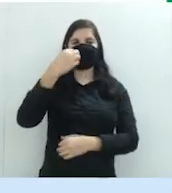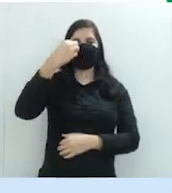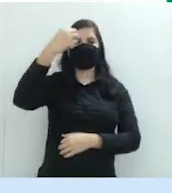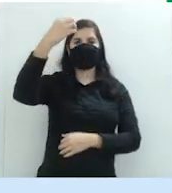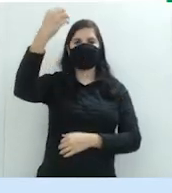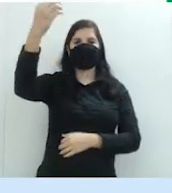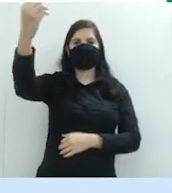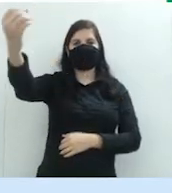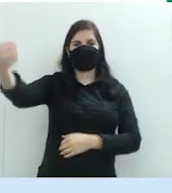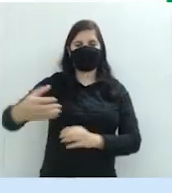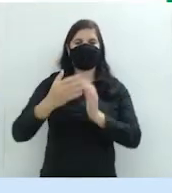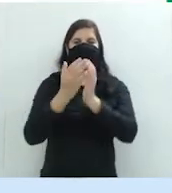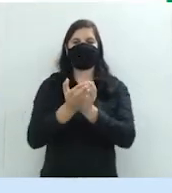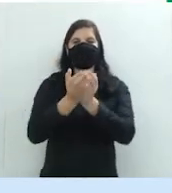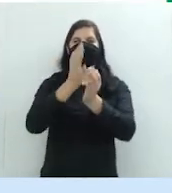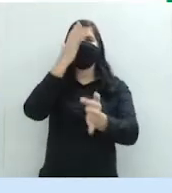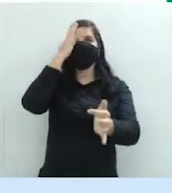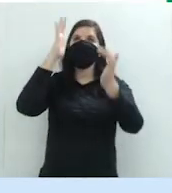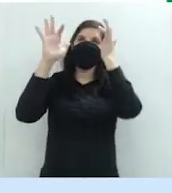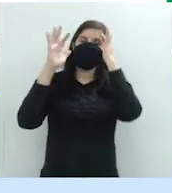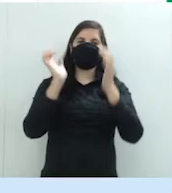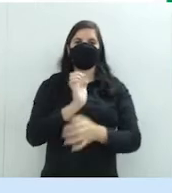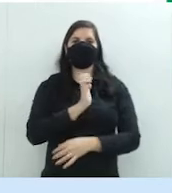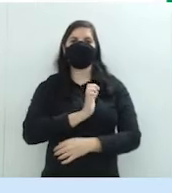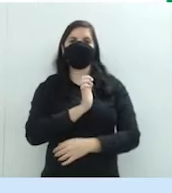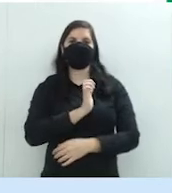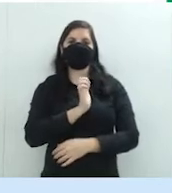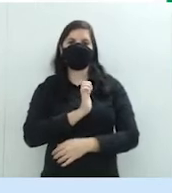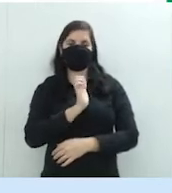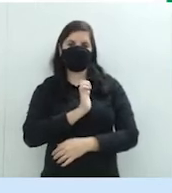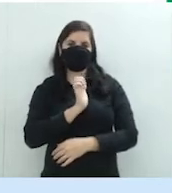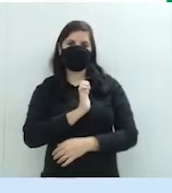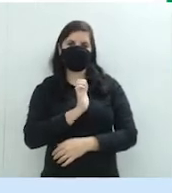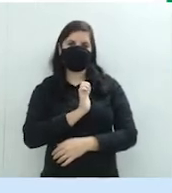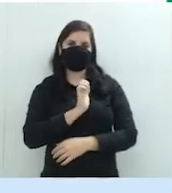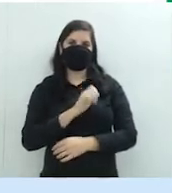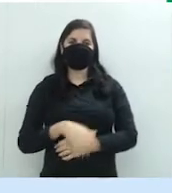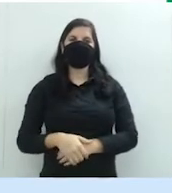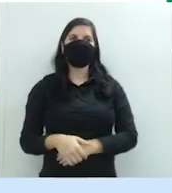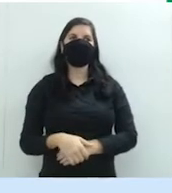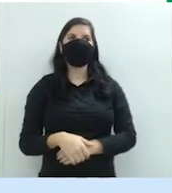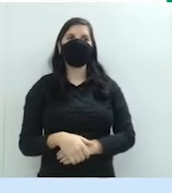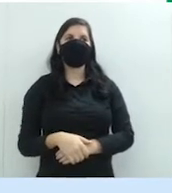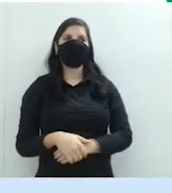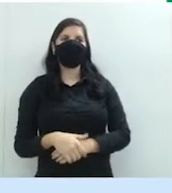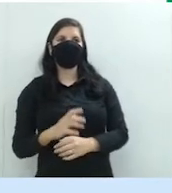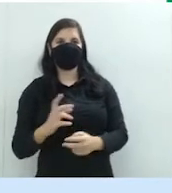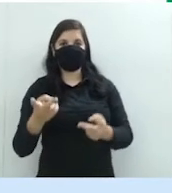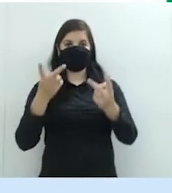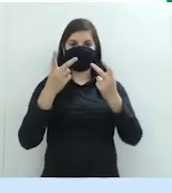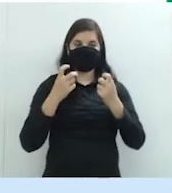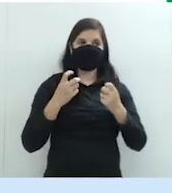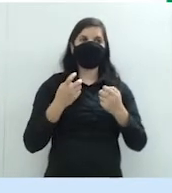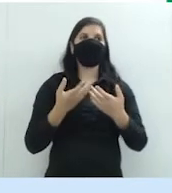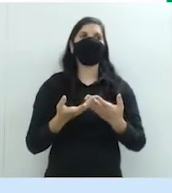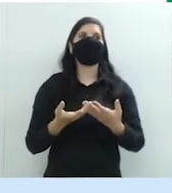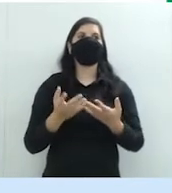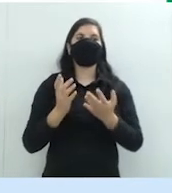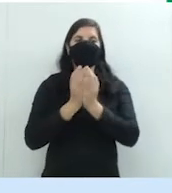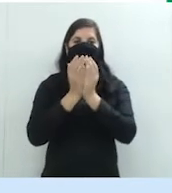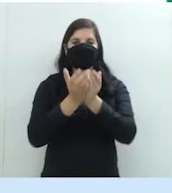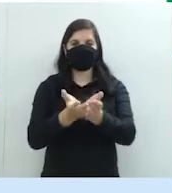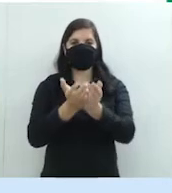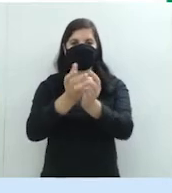que sonhavam com riqueza. Sonhava com a riqueza, não é isso? Então vocês vão ter